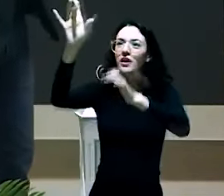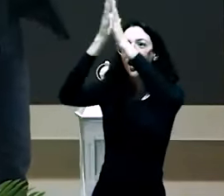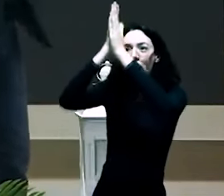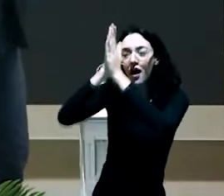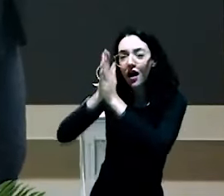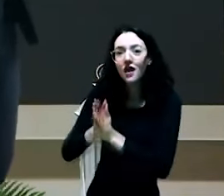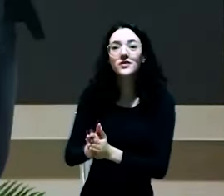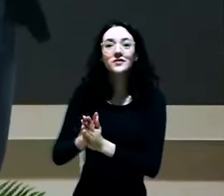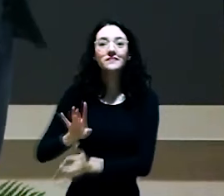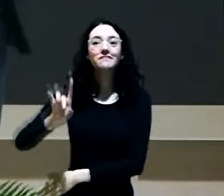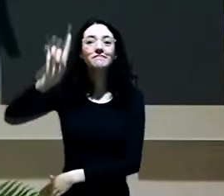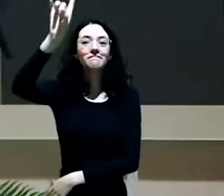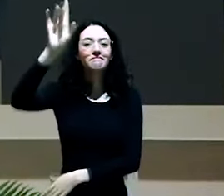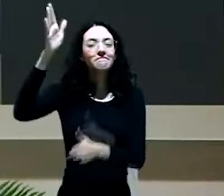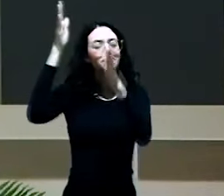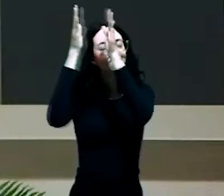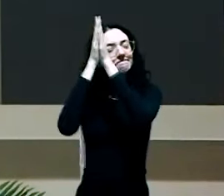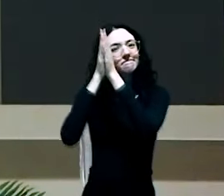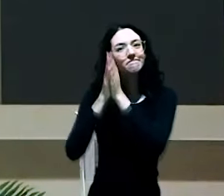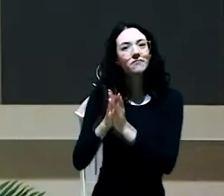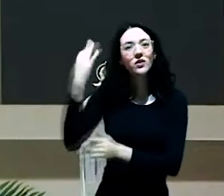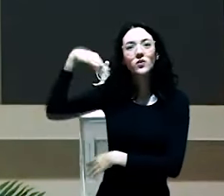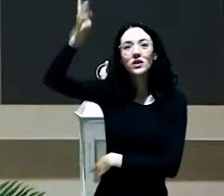Adore os Pai, os Filhos, o Espírito Santo.